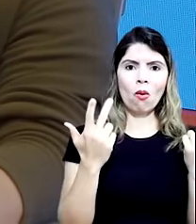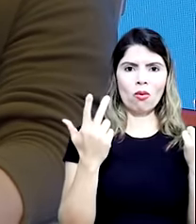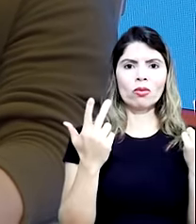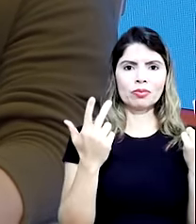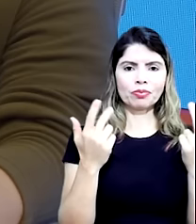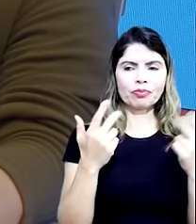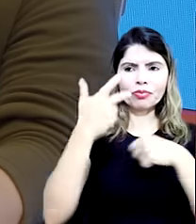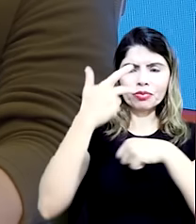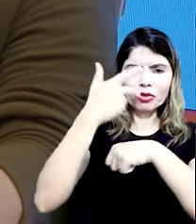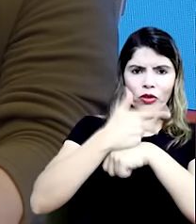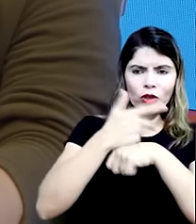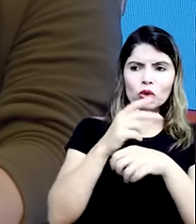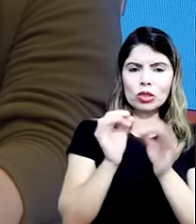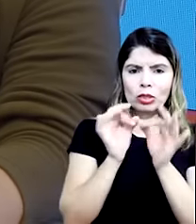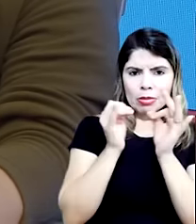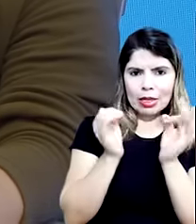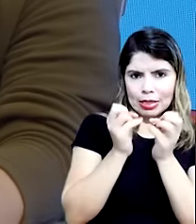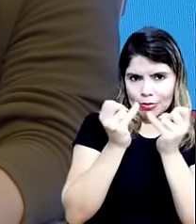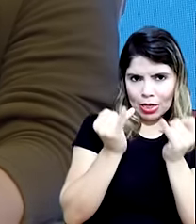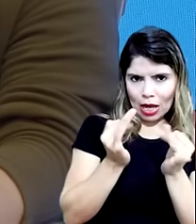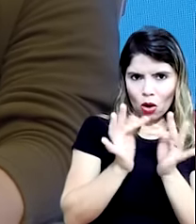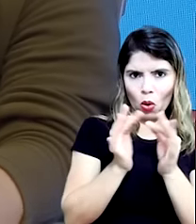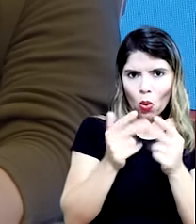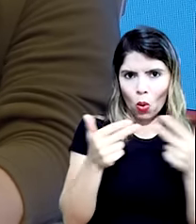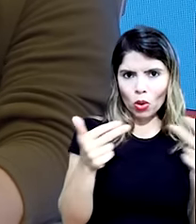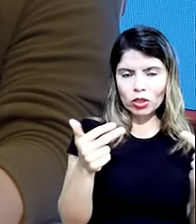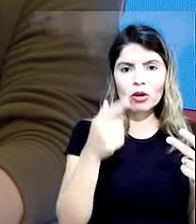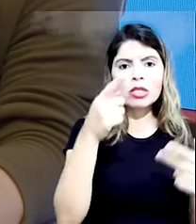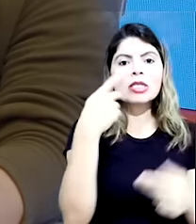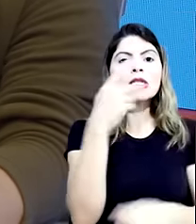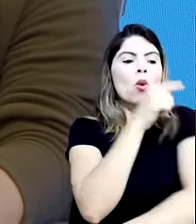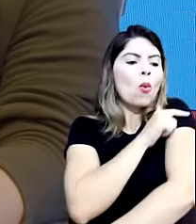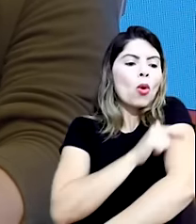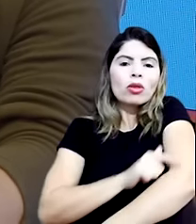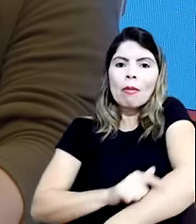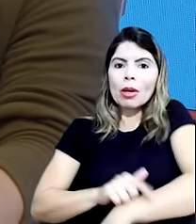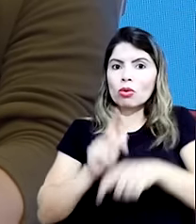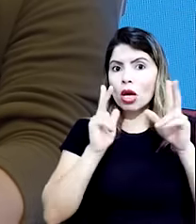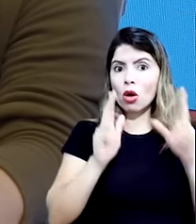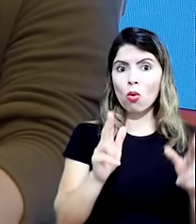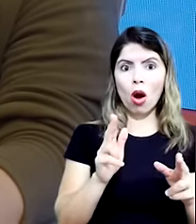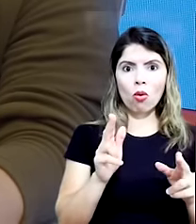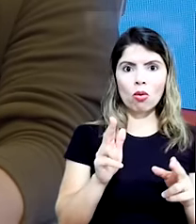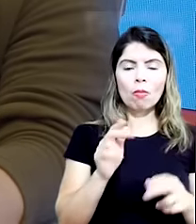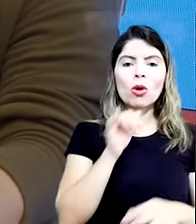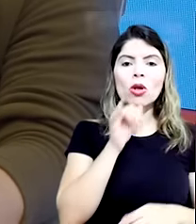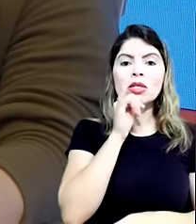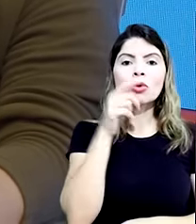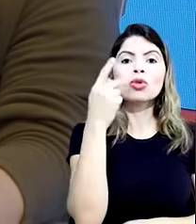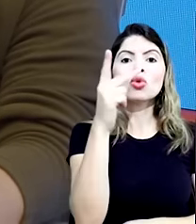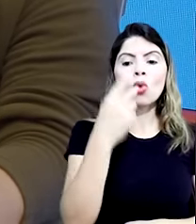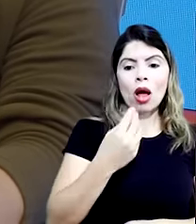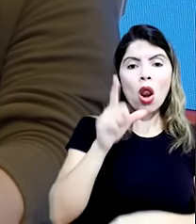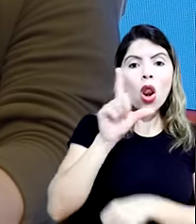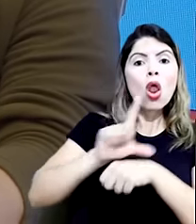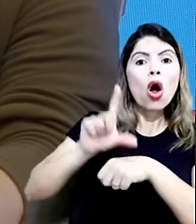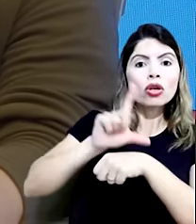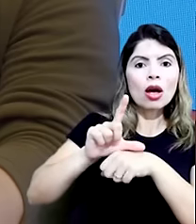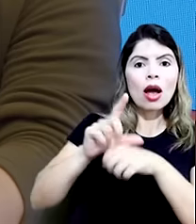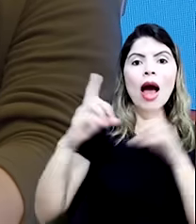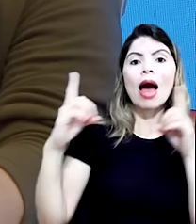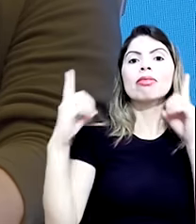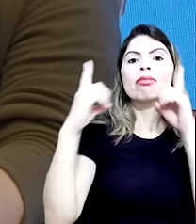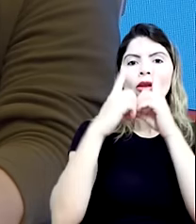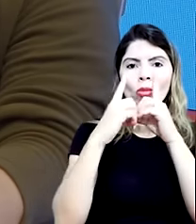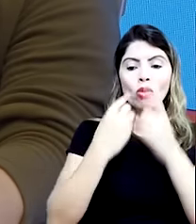você for explicar alguma coisa então você tem que se comportar do mesmo jeito que você se comporta no presencial na sua loja atendendo é o jeito que você vai